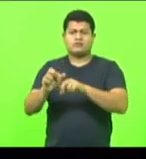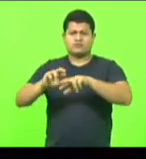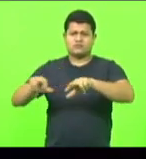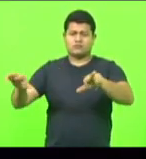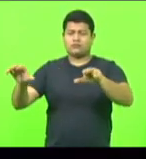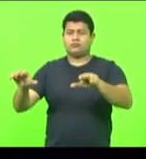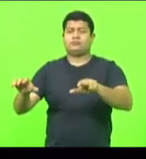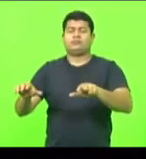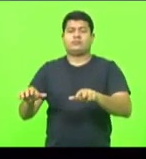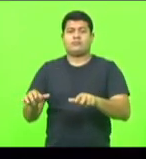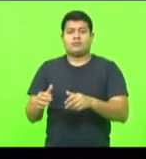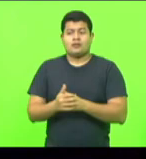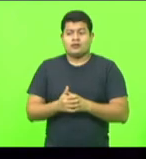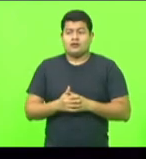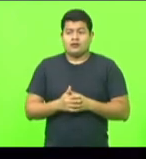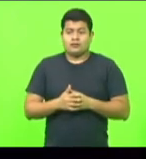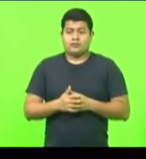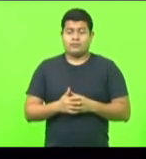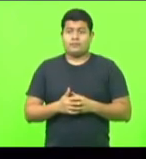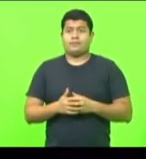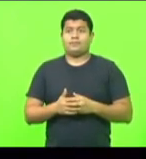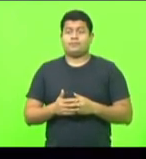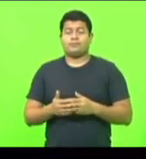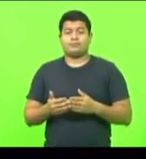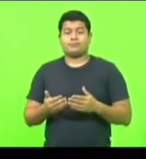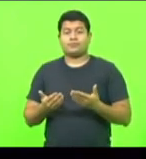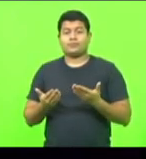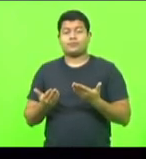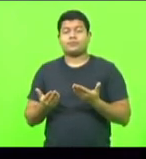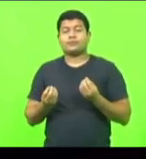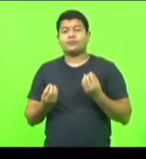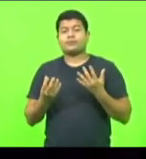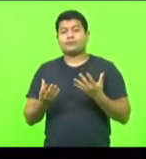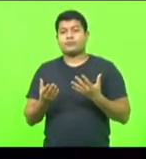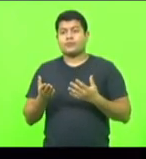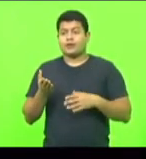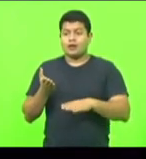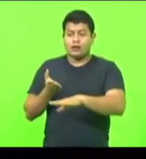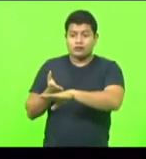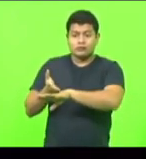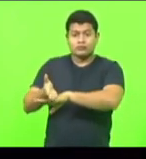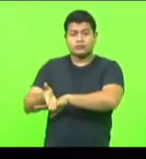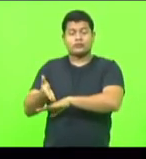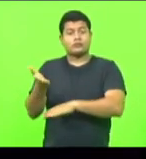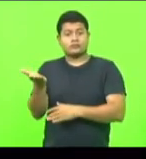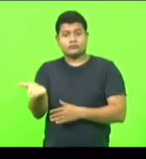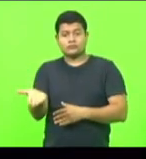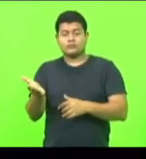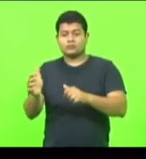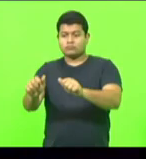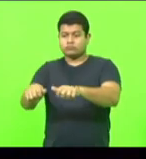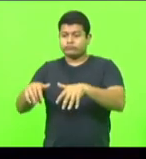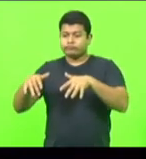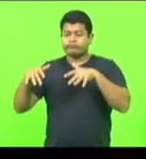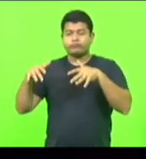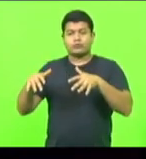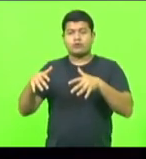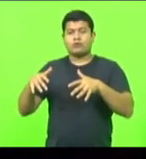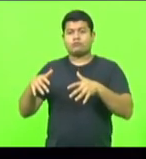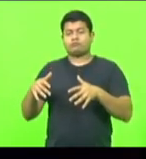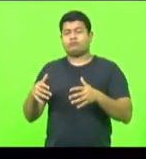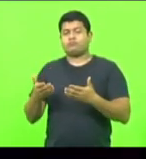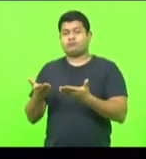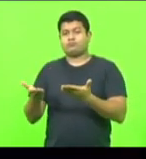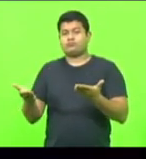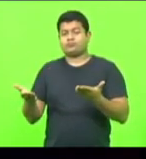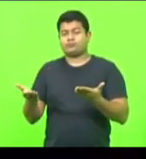aqueles municípios que lá presentes também lotaram completamente as dependências